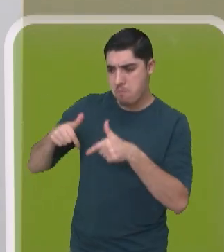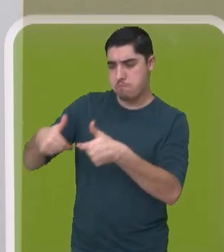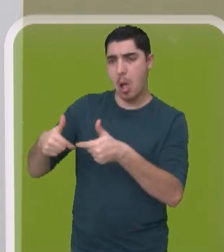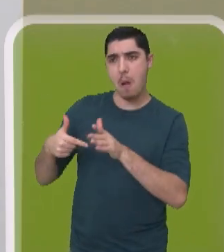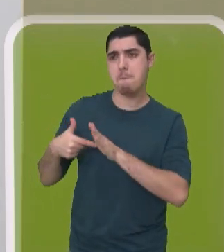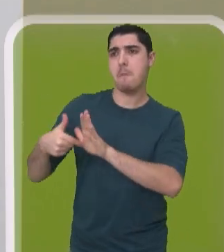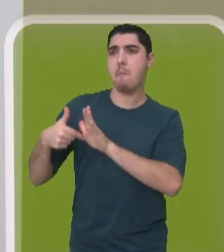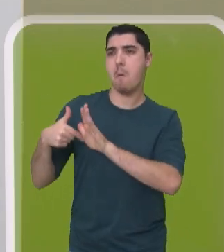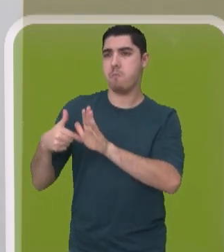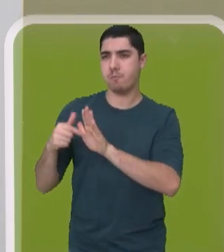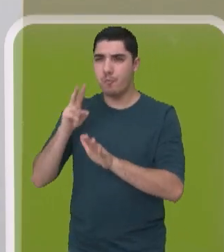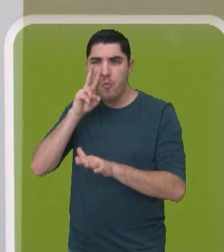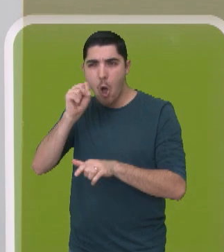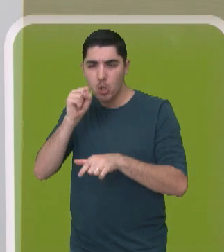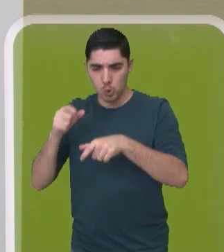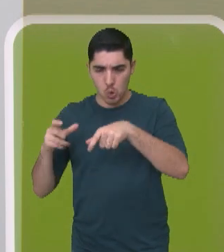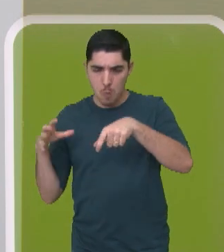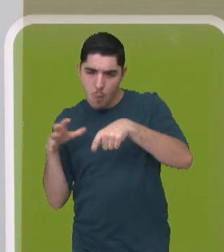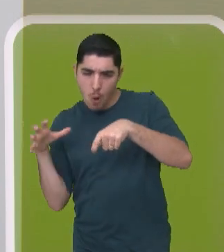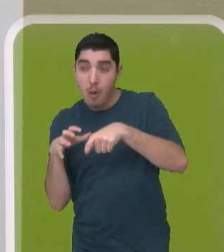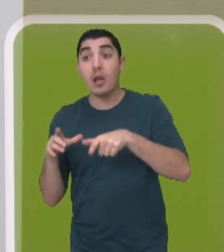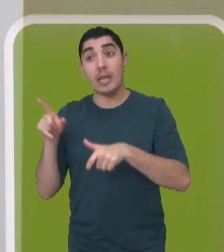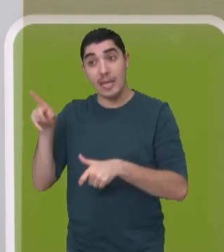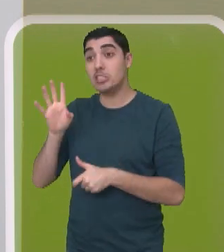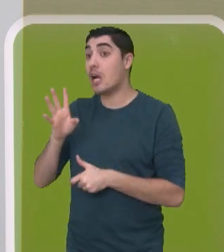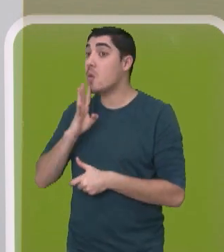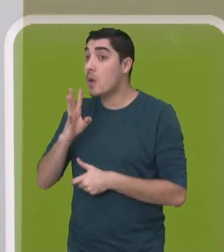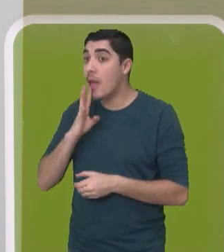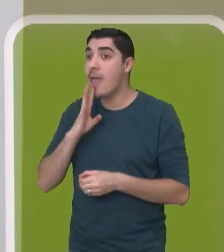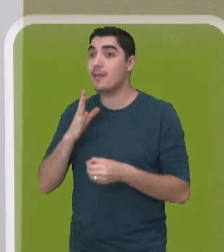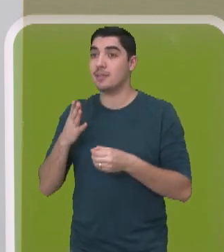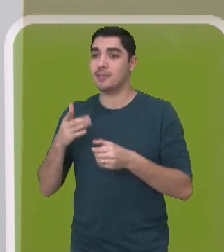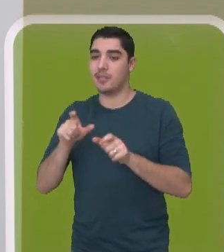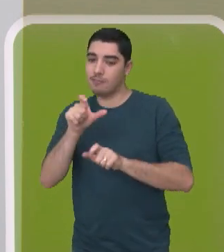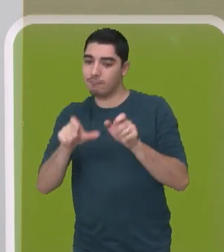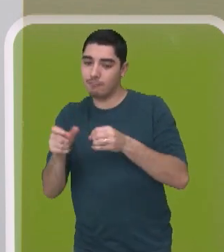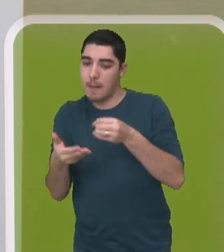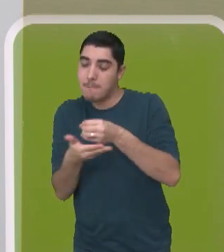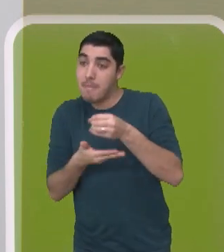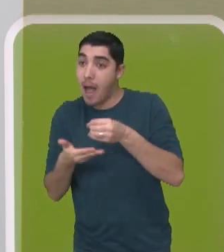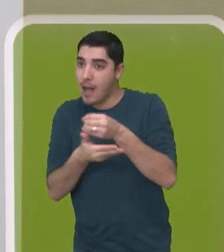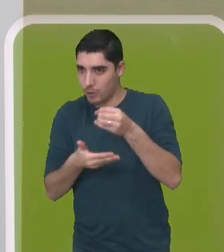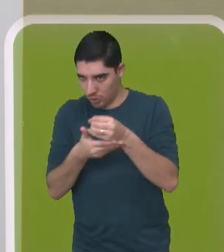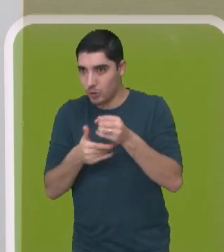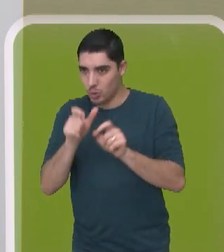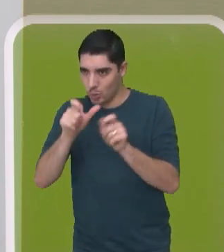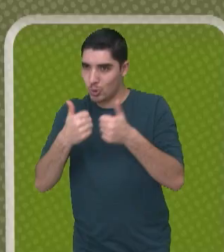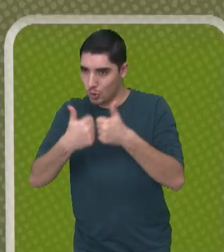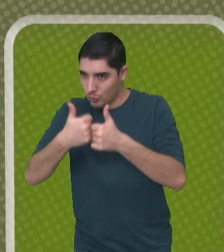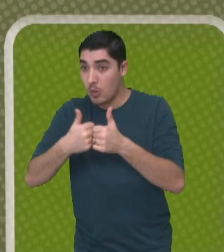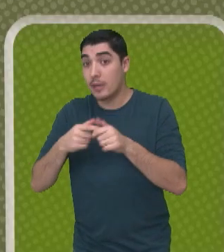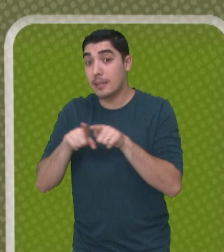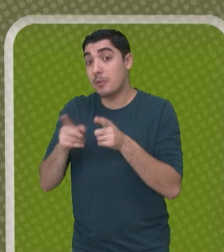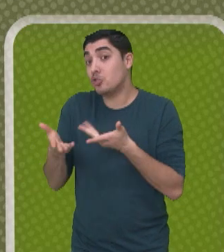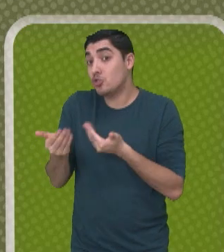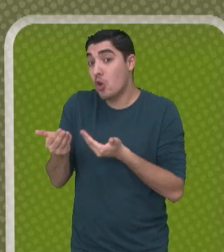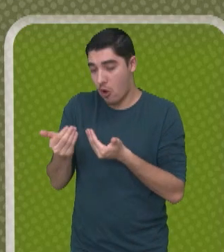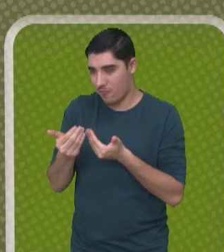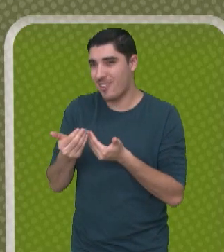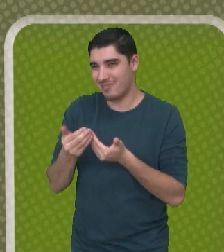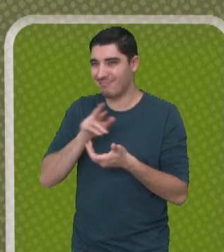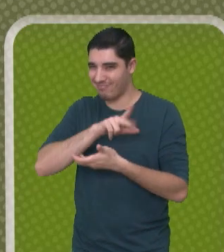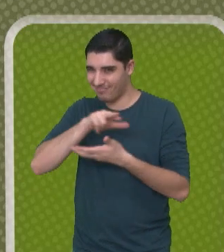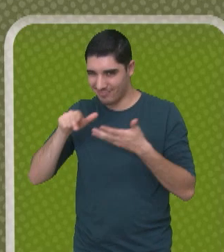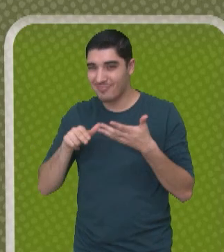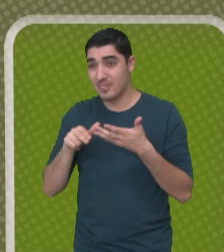tenha um conhecimento também de categorias de base, com jovens jogadores, que a gente entende que a região é um celeiro de atletas, né,